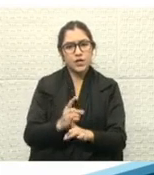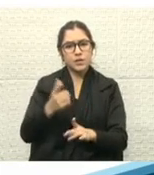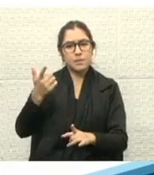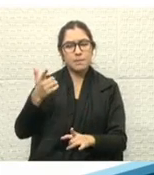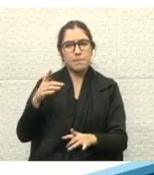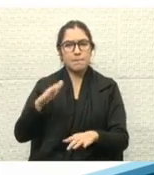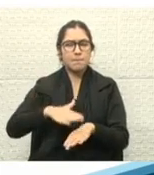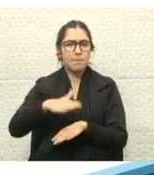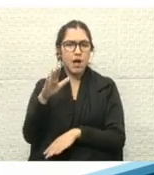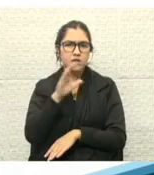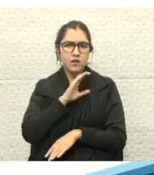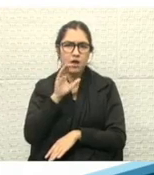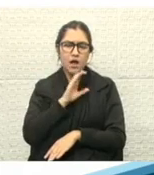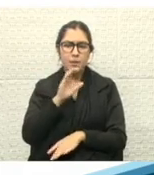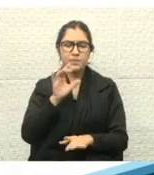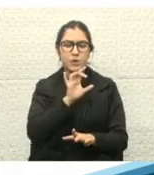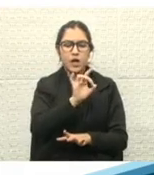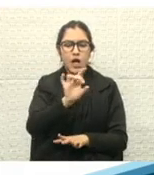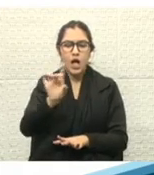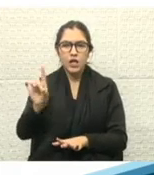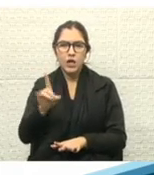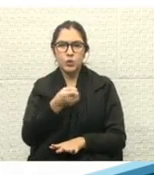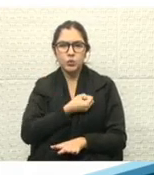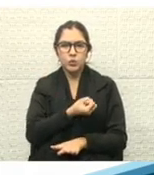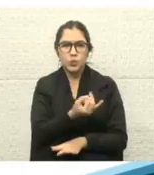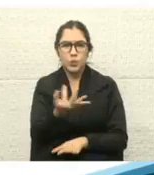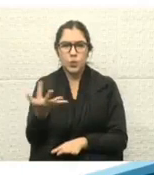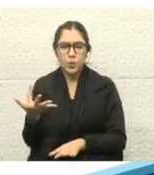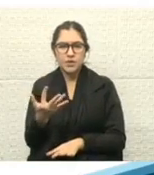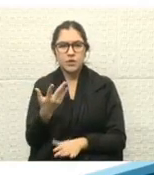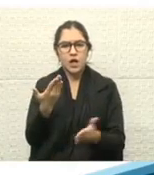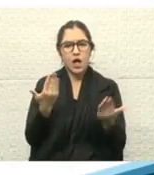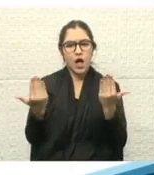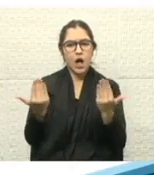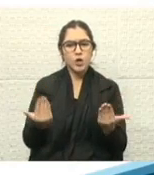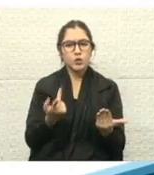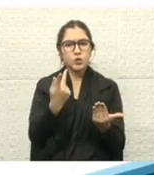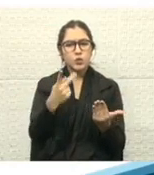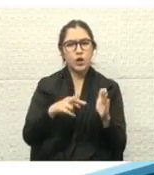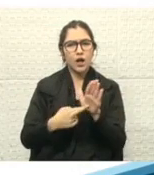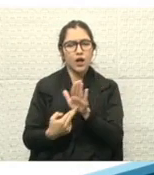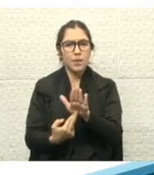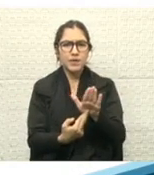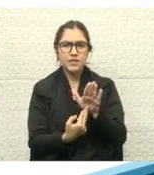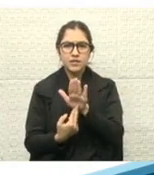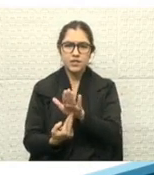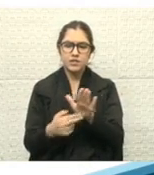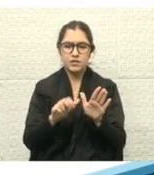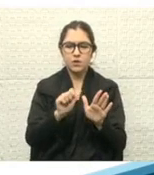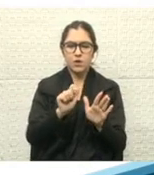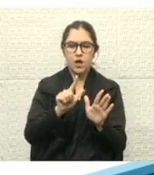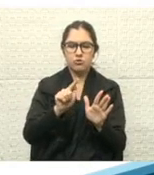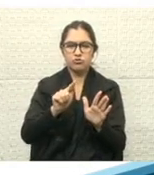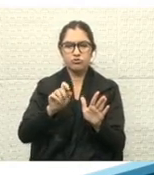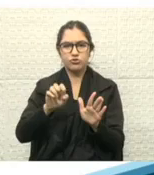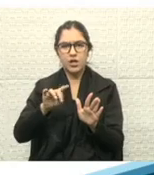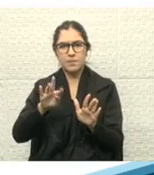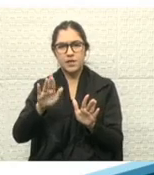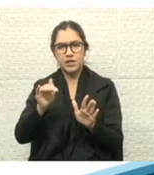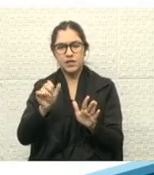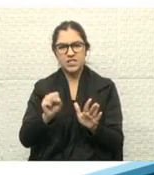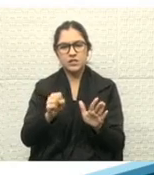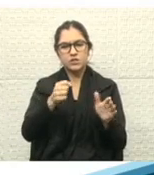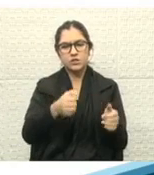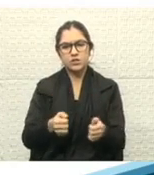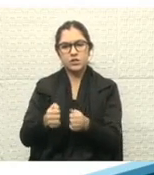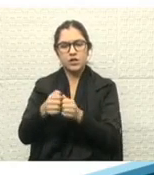mais rapidamente cada um desses números, associando as suas representações algébricas com